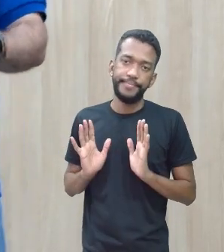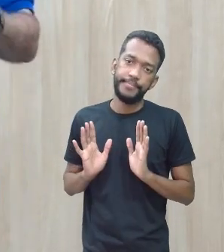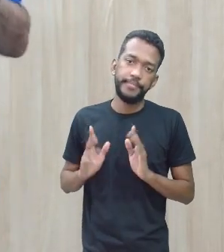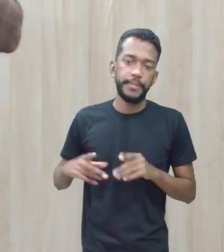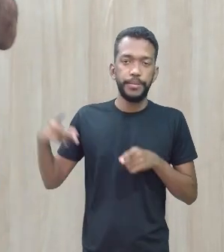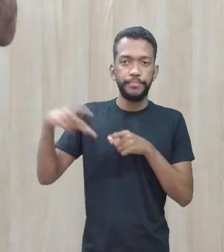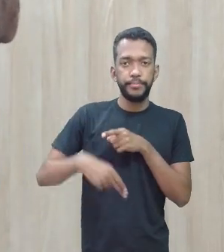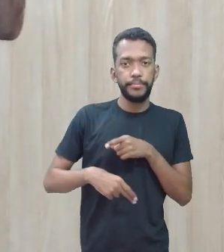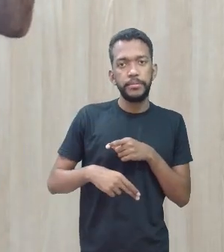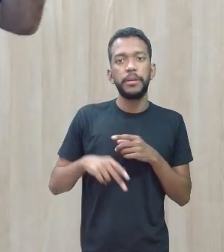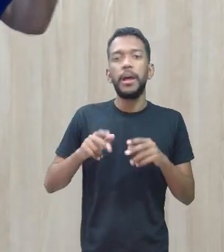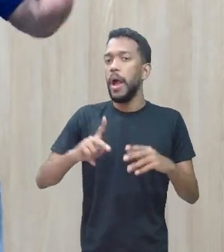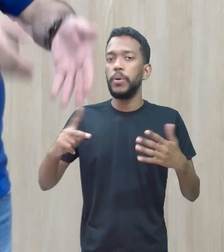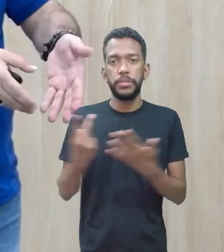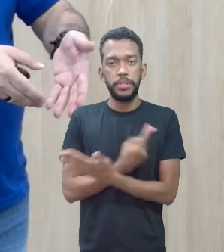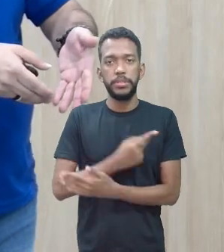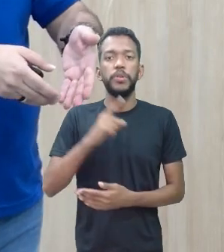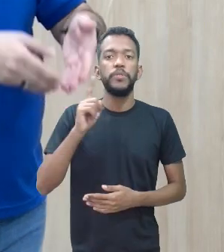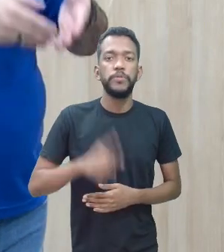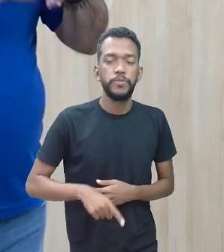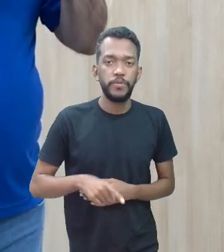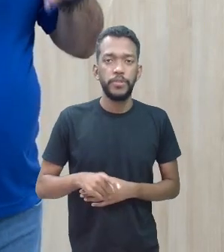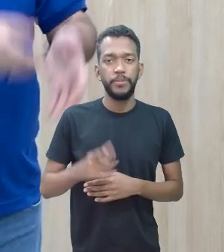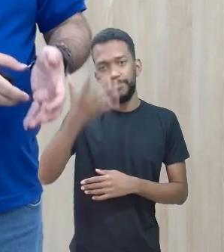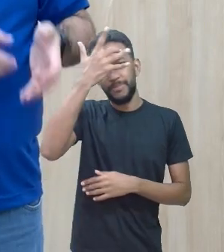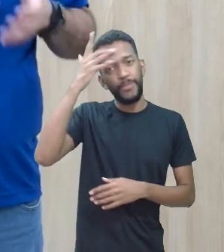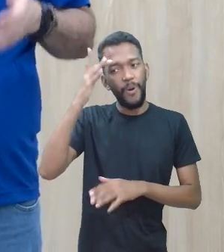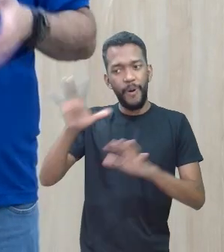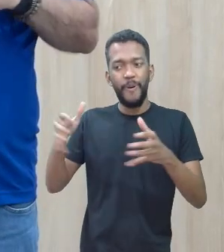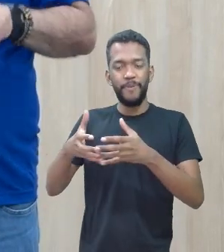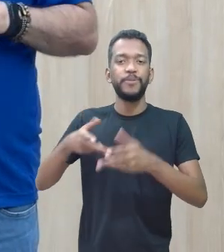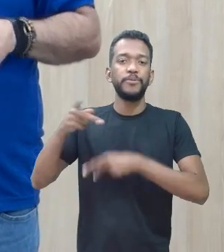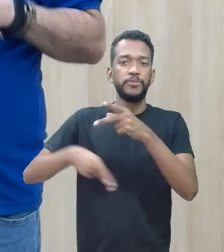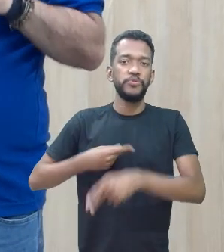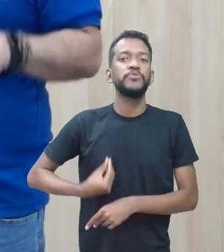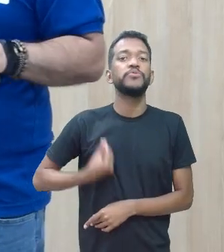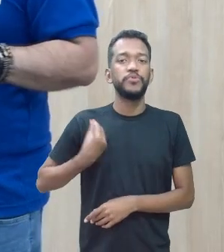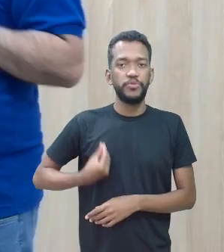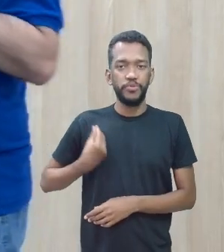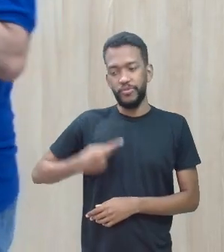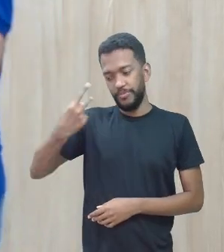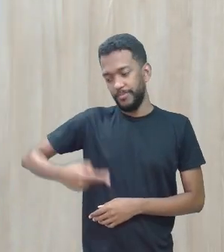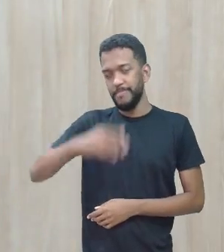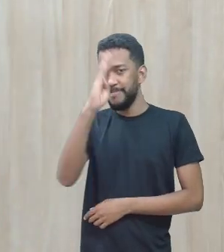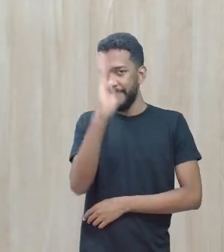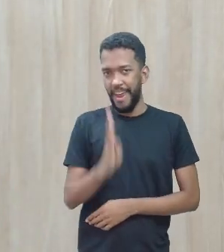aconteceu com os povos, né, que habitavam aqui no território do Brasil.